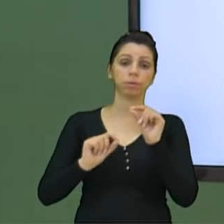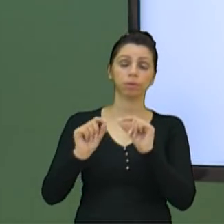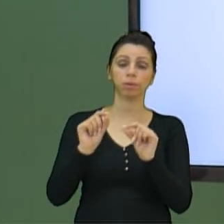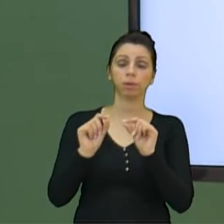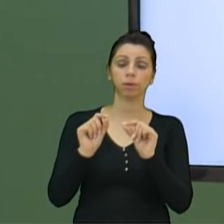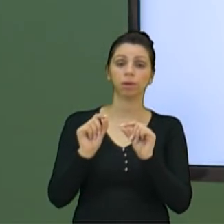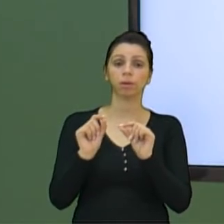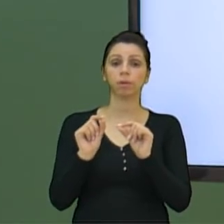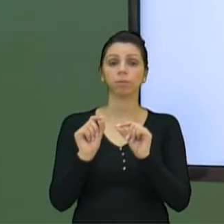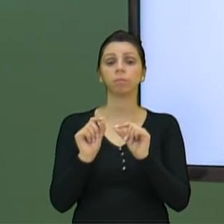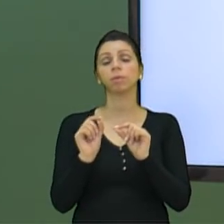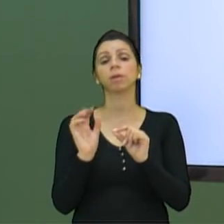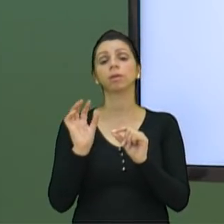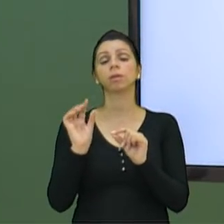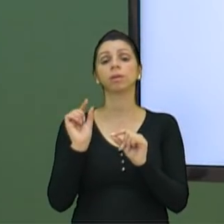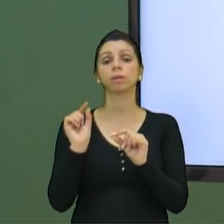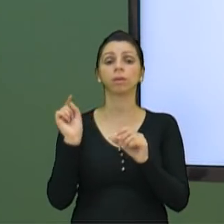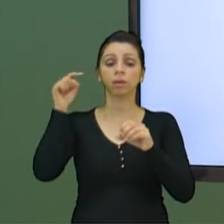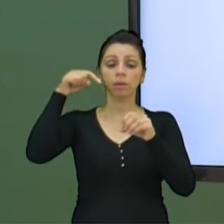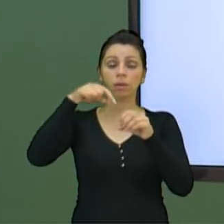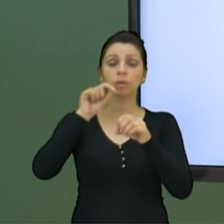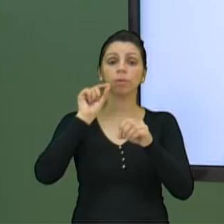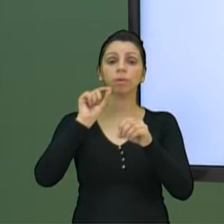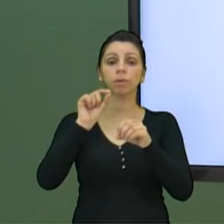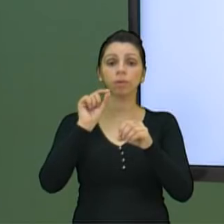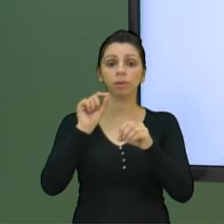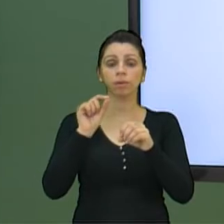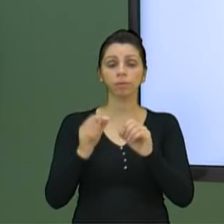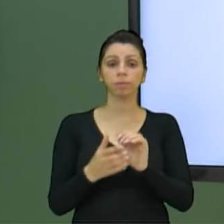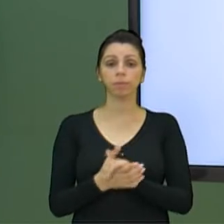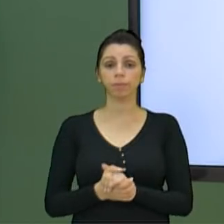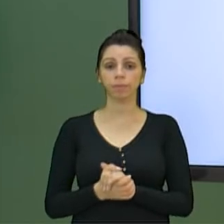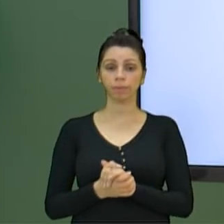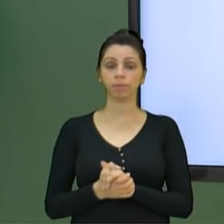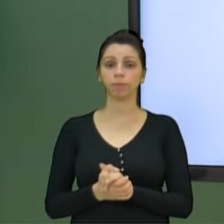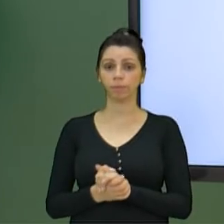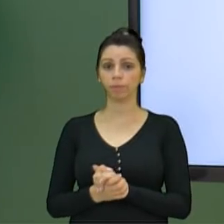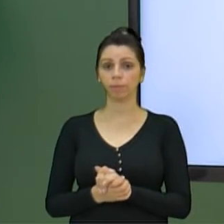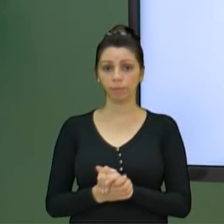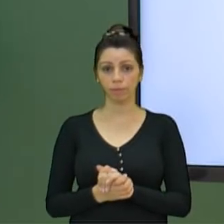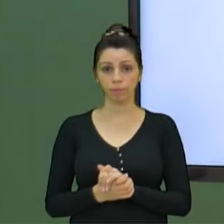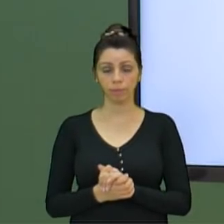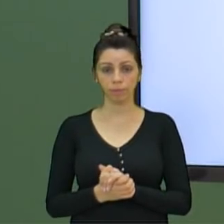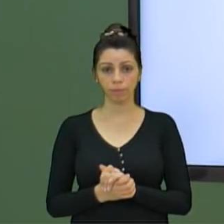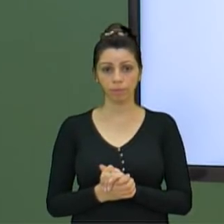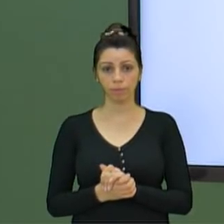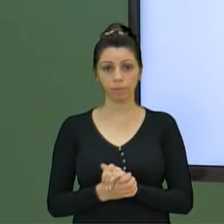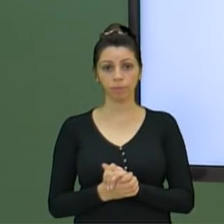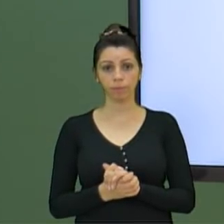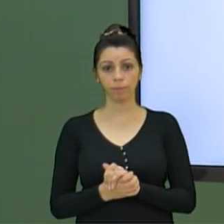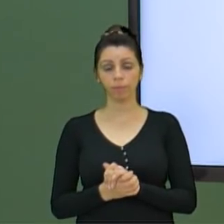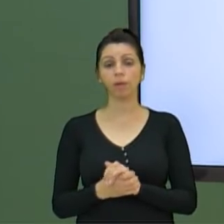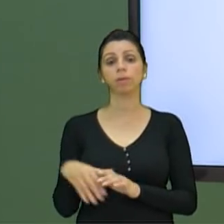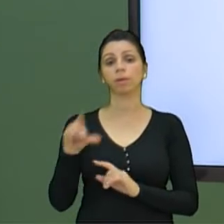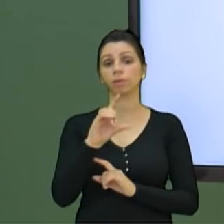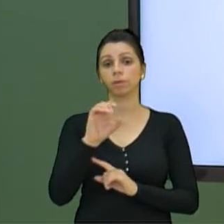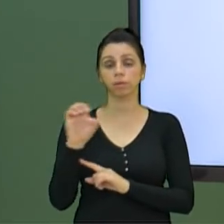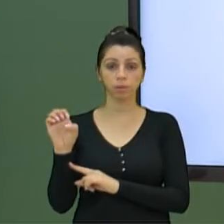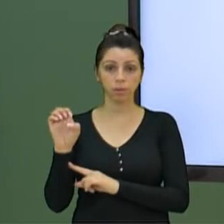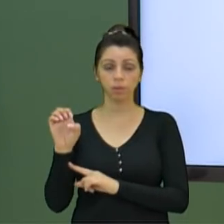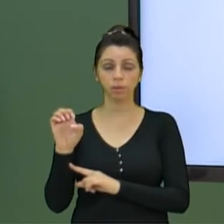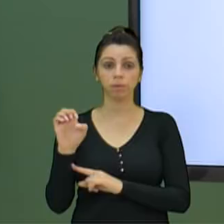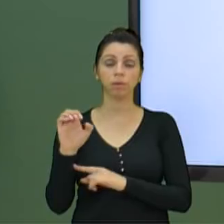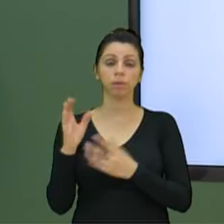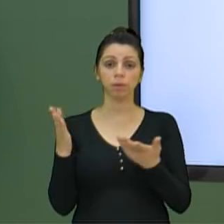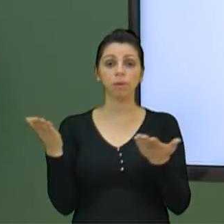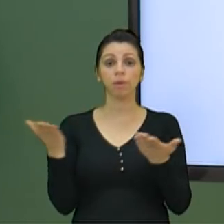lado esquerdo do coração. E esse sangue agora está rico em O2. Ele está oxigenado.